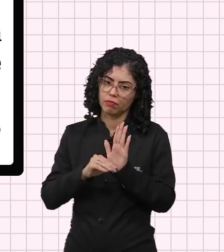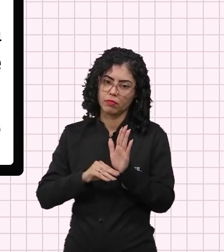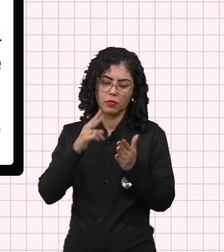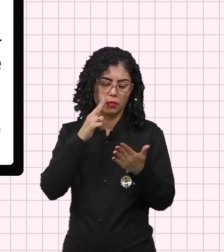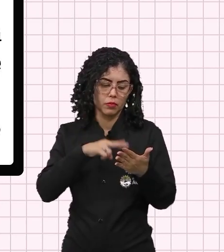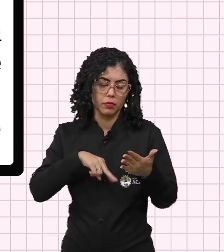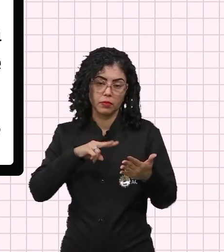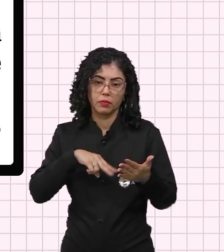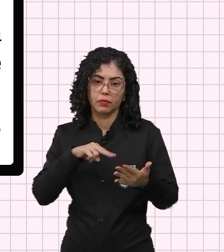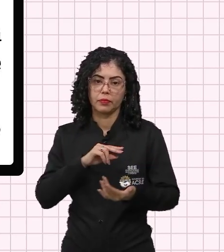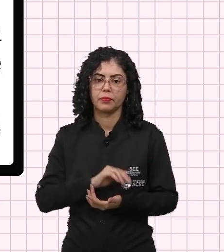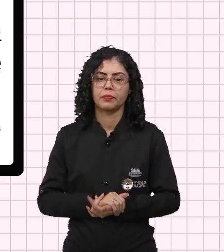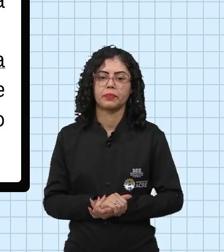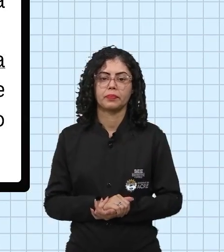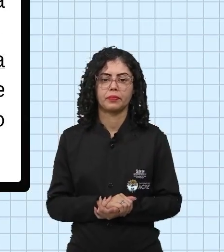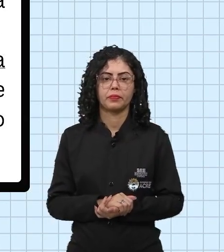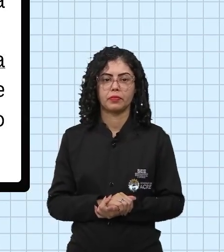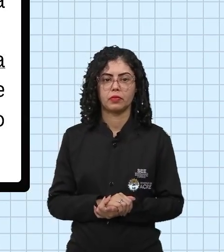nossa leitura.